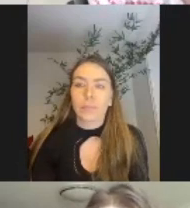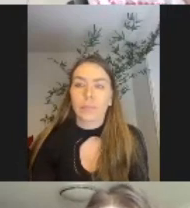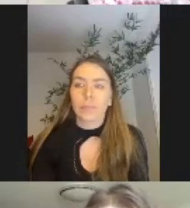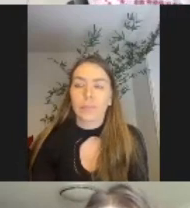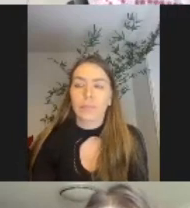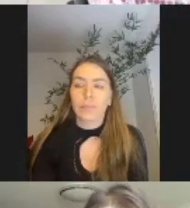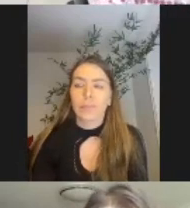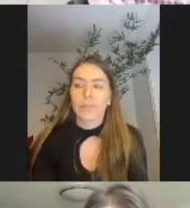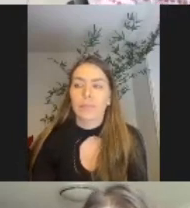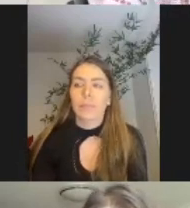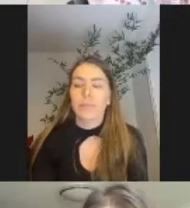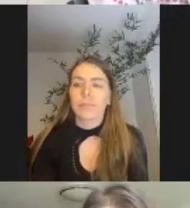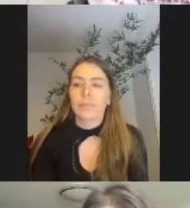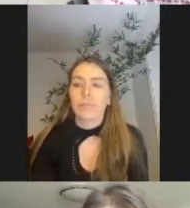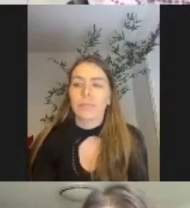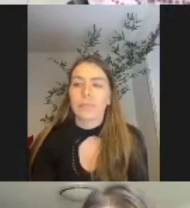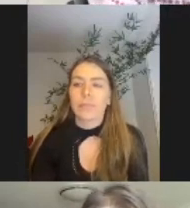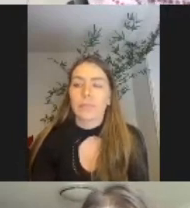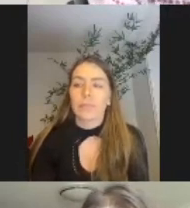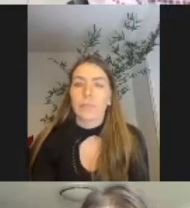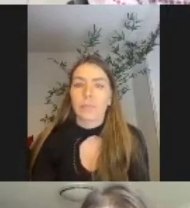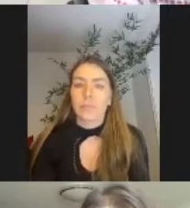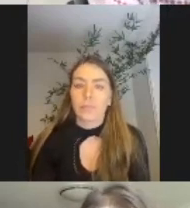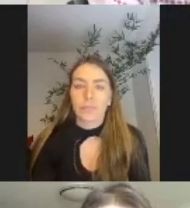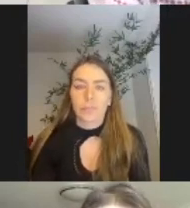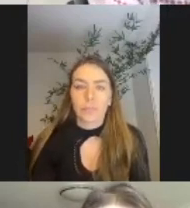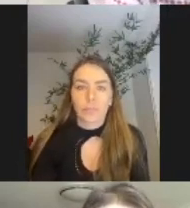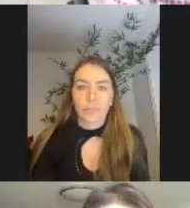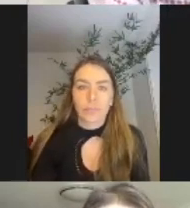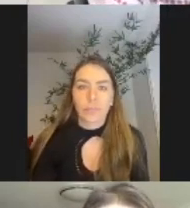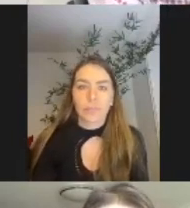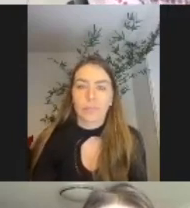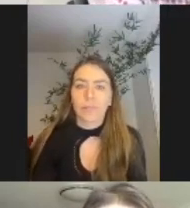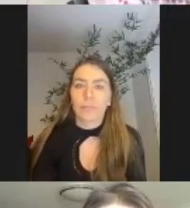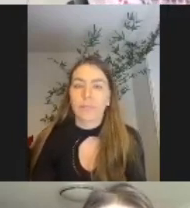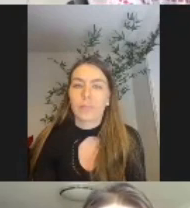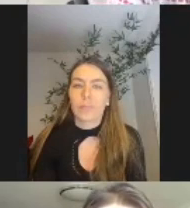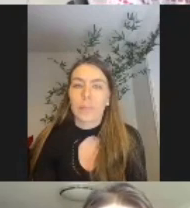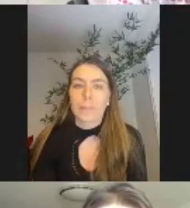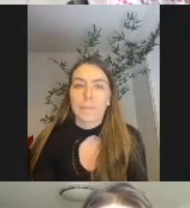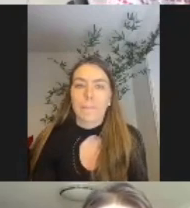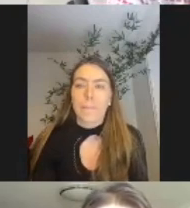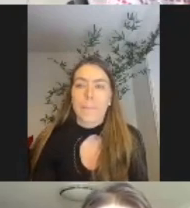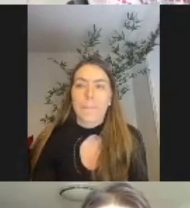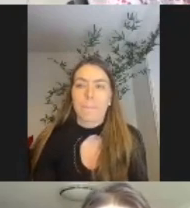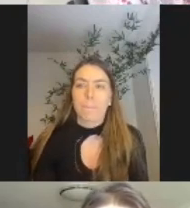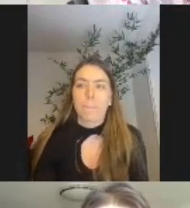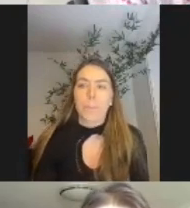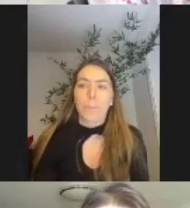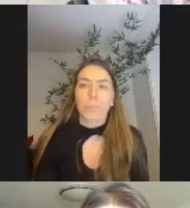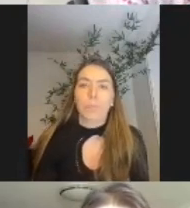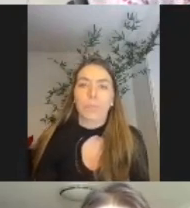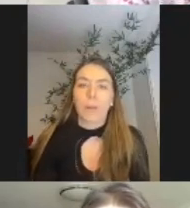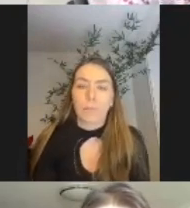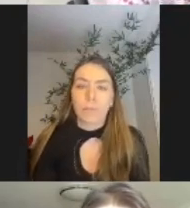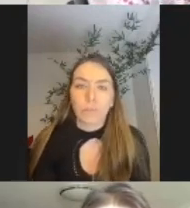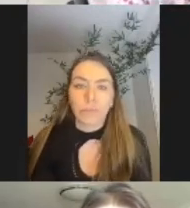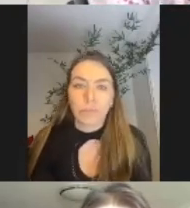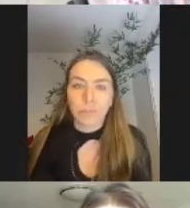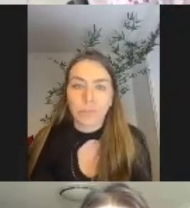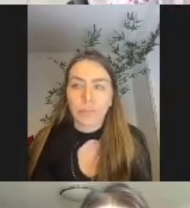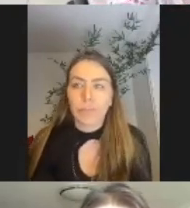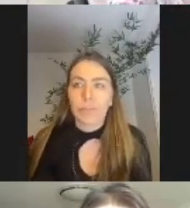de amêndoas e 100 de amendoim, 100 de amêndoas e 100 de castanha de caju. Tudo isso, pessoal, você pode fazer.